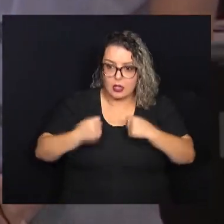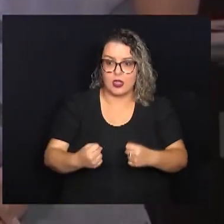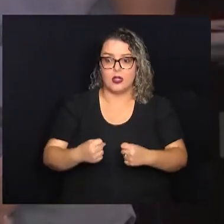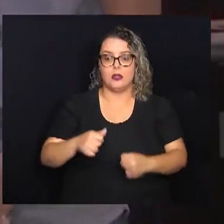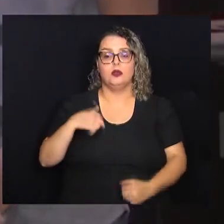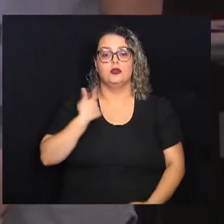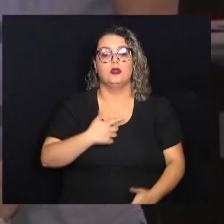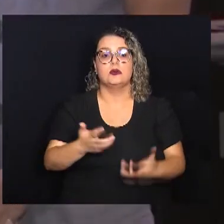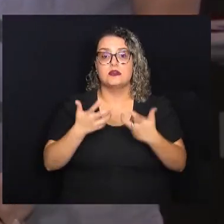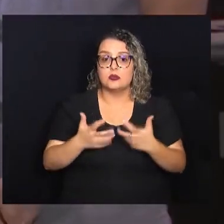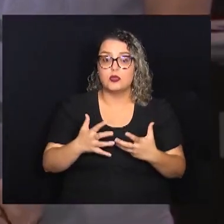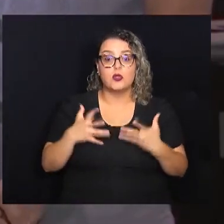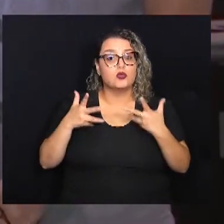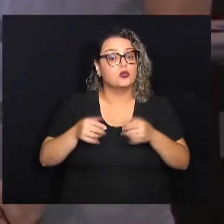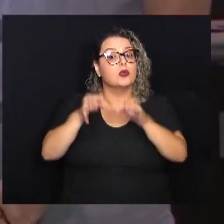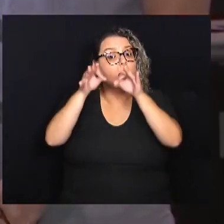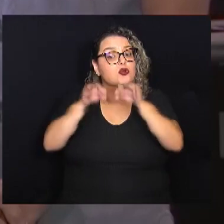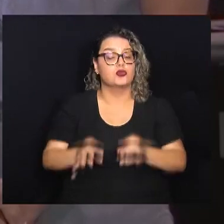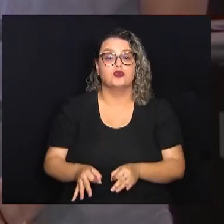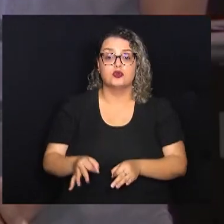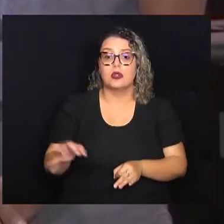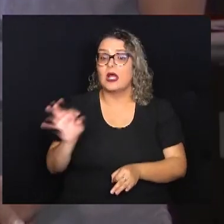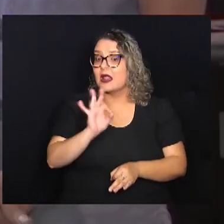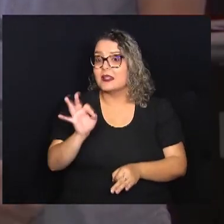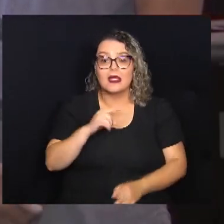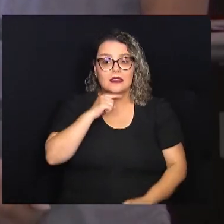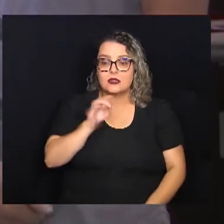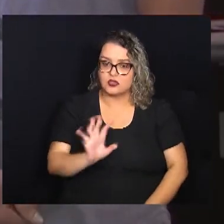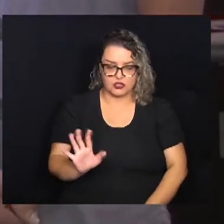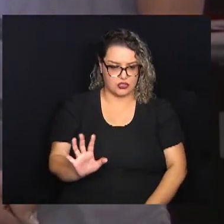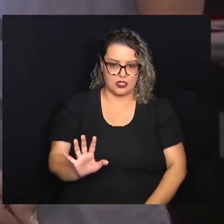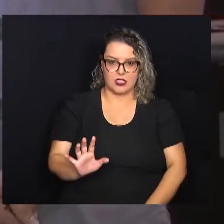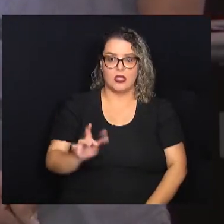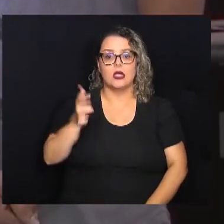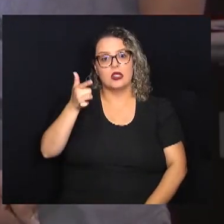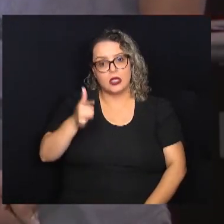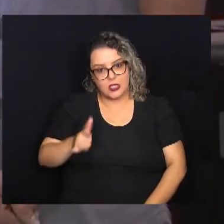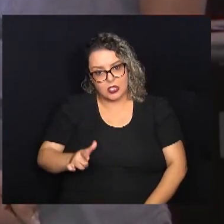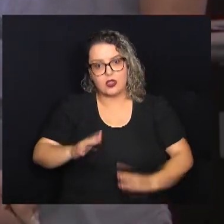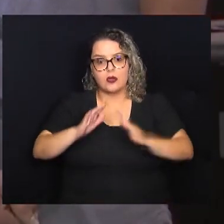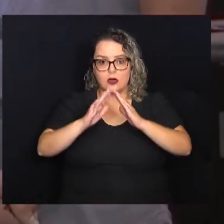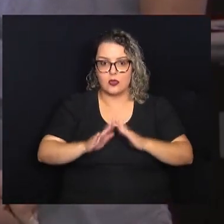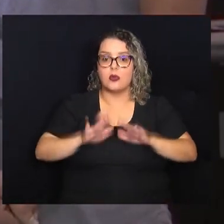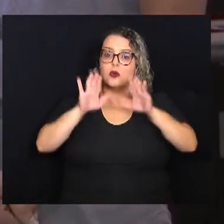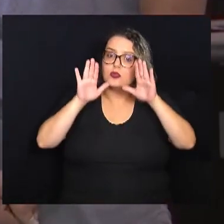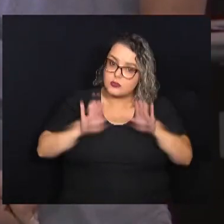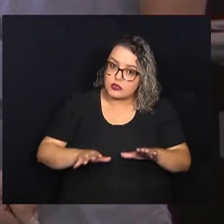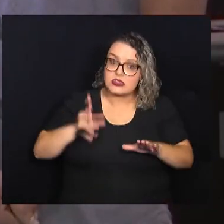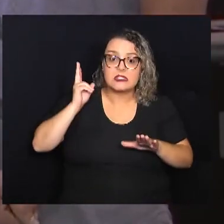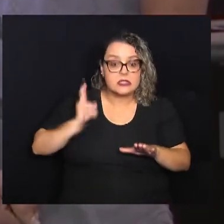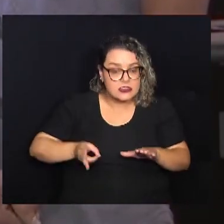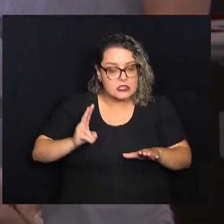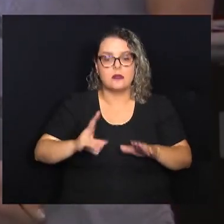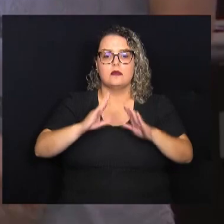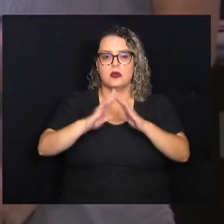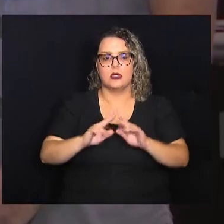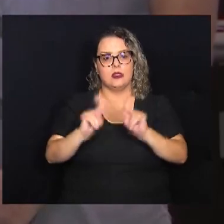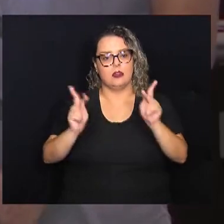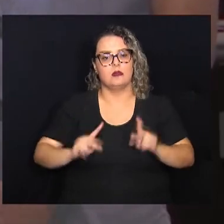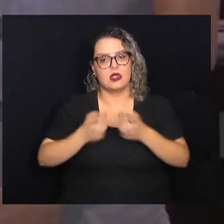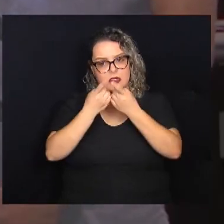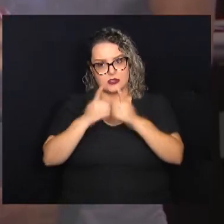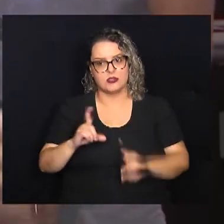quer aquilo que é justo. A gente não quer nada de ninguém. A gente quer continuar morando no nosso local, que tenha paz e tenha